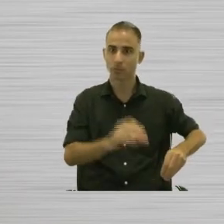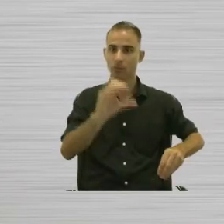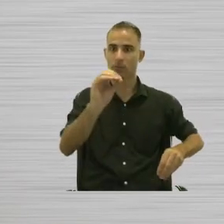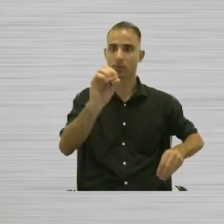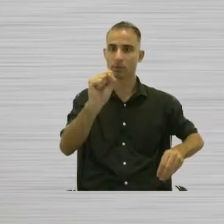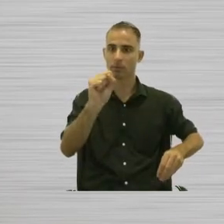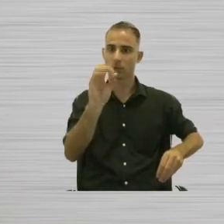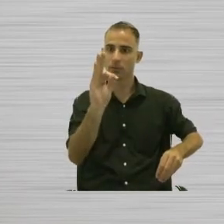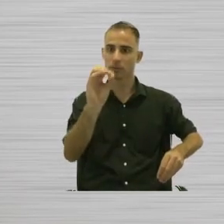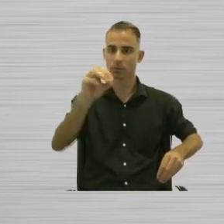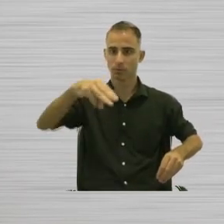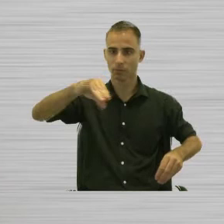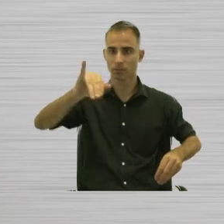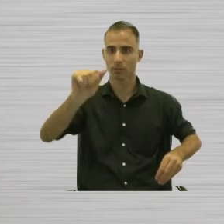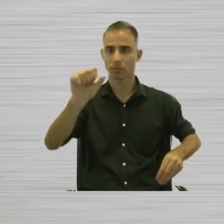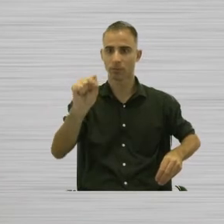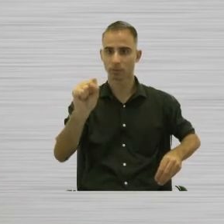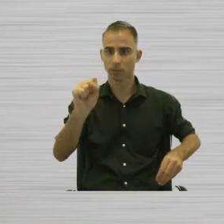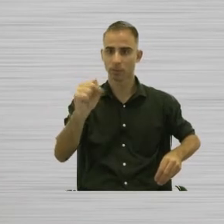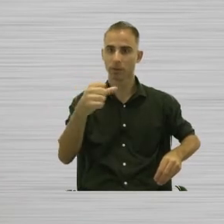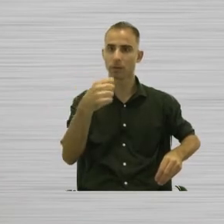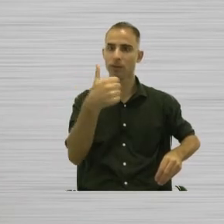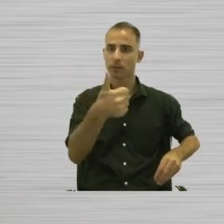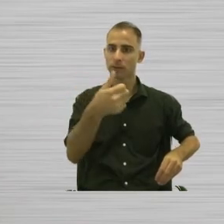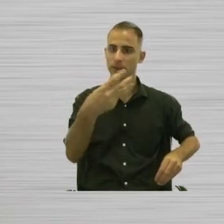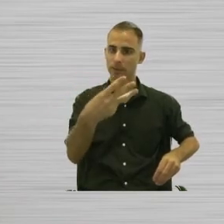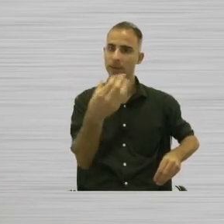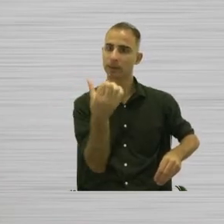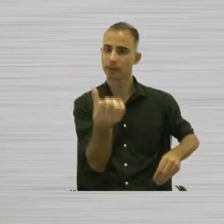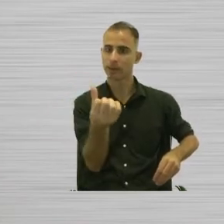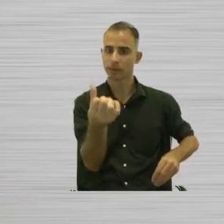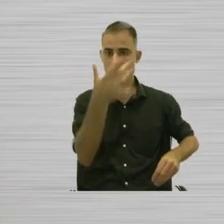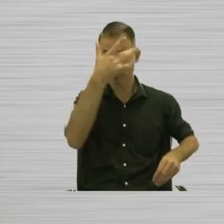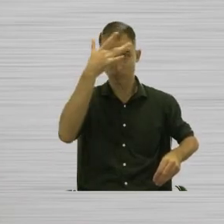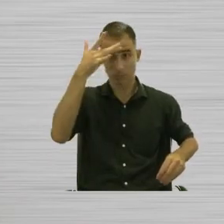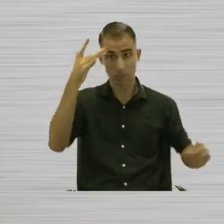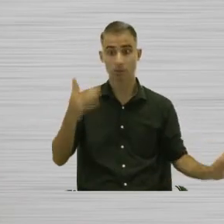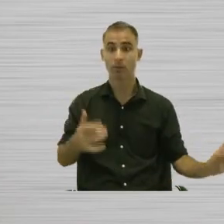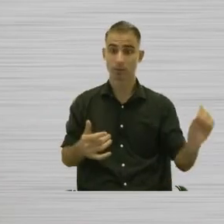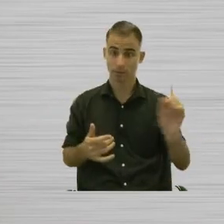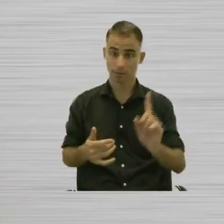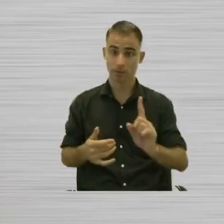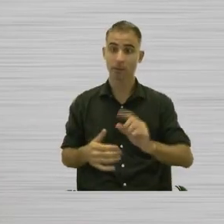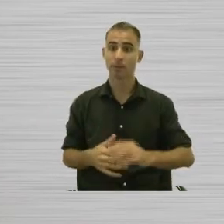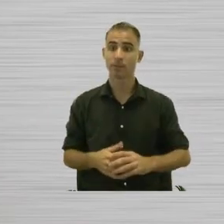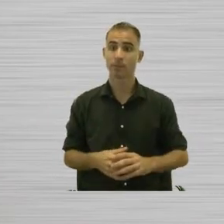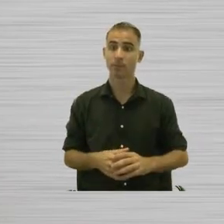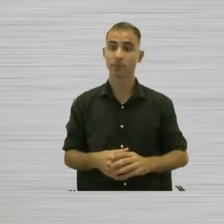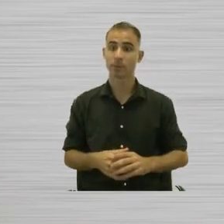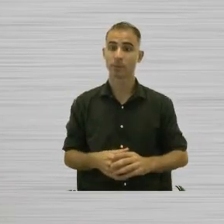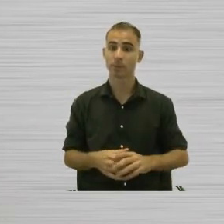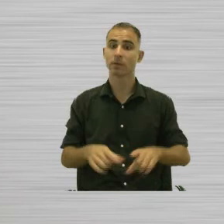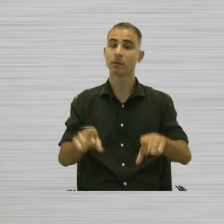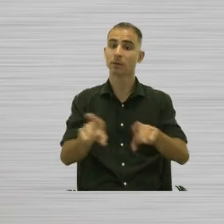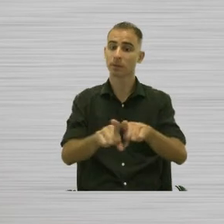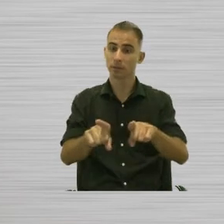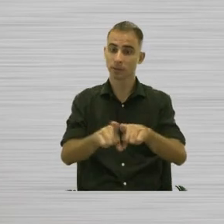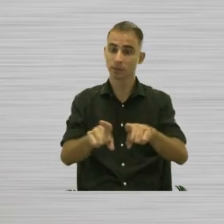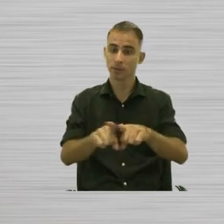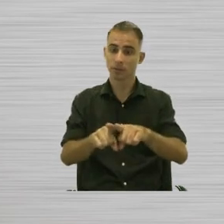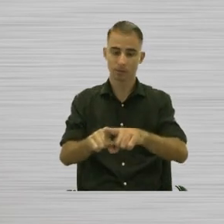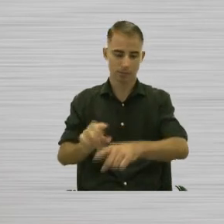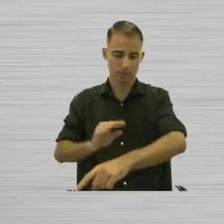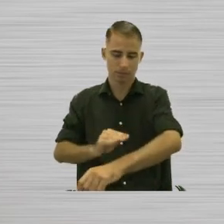onde nós fornecemos uma média de 1.500 equipamentos de ostomia. São realizados também